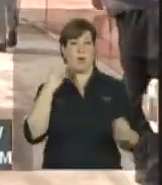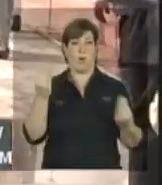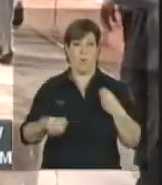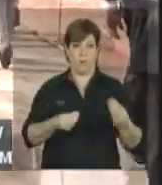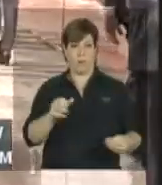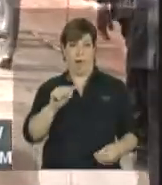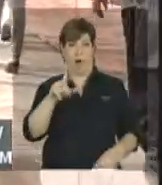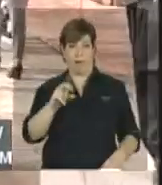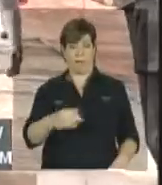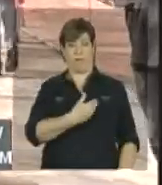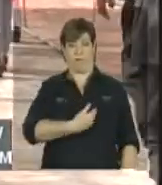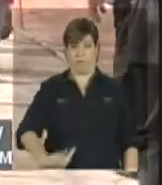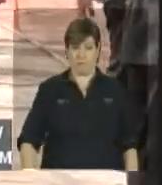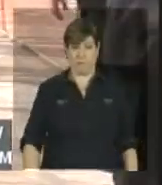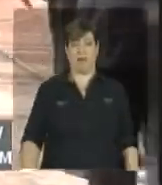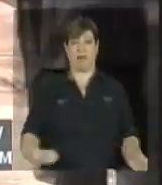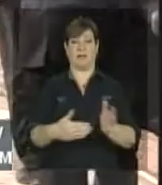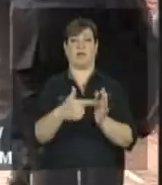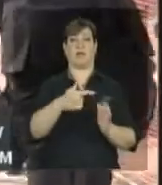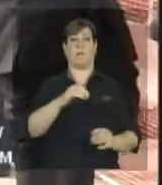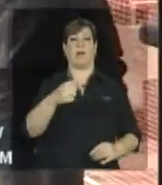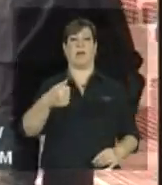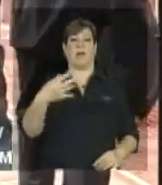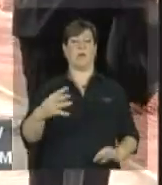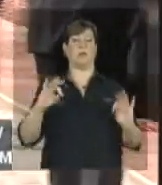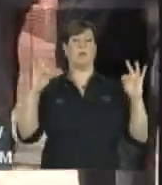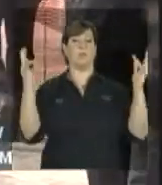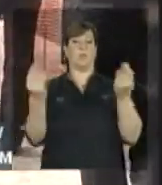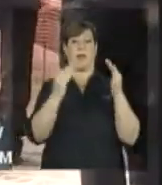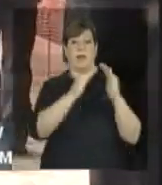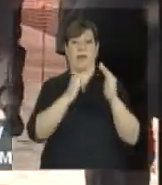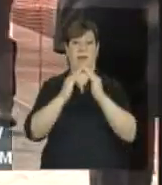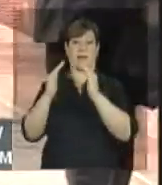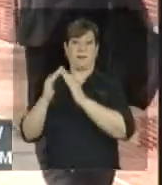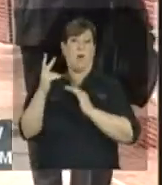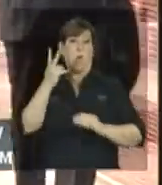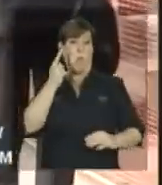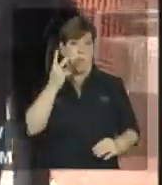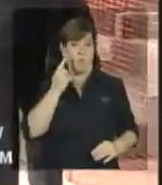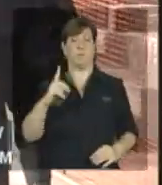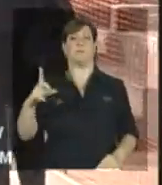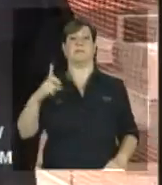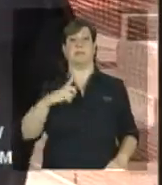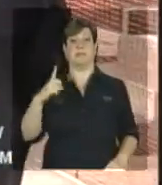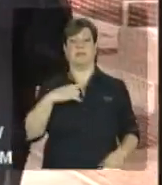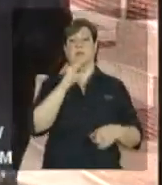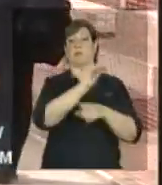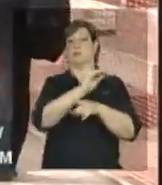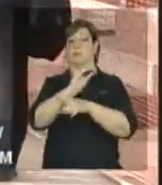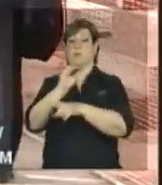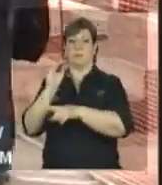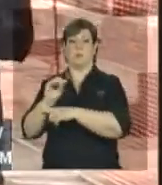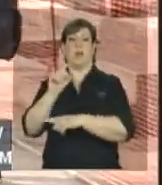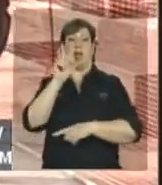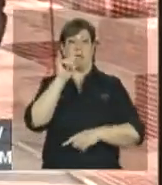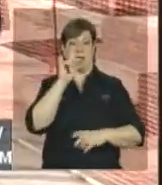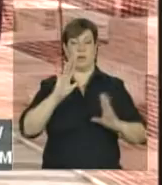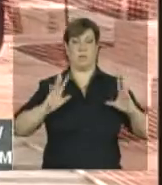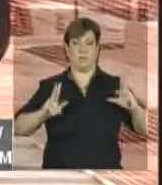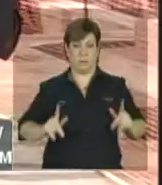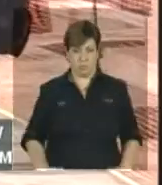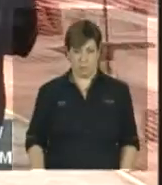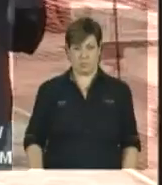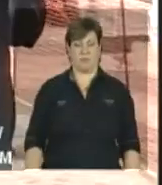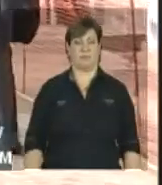é que até 2014 todas as casas cearenses estejam abastecidas com rede